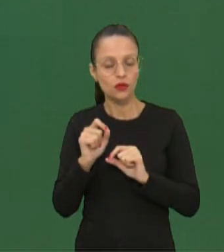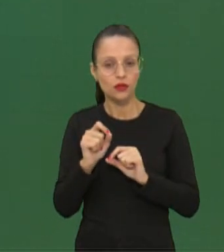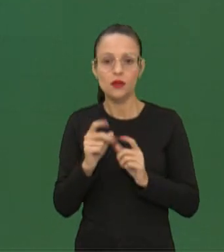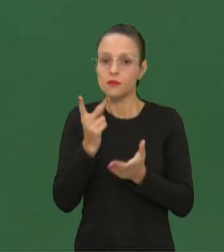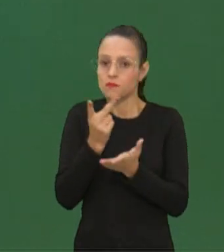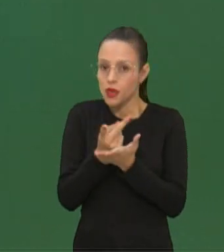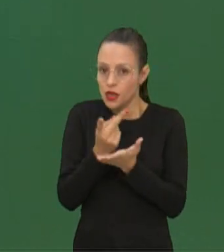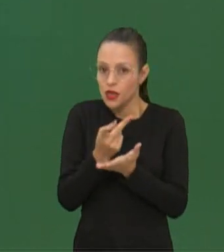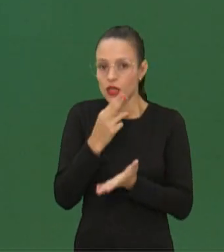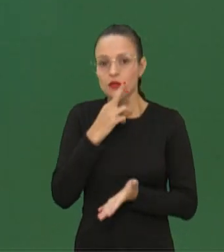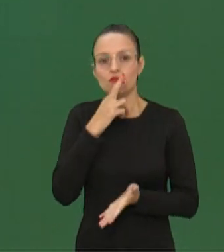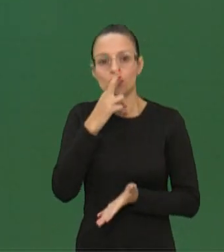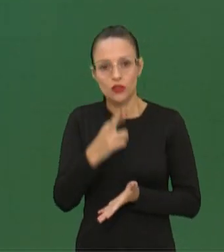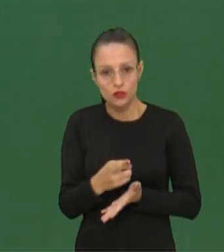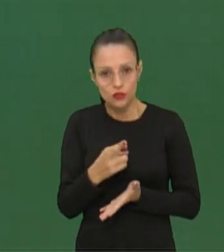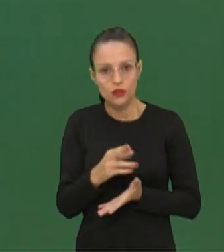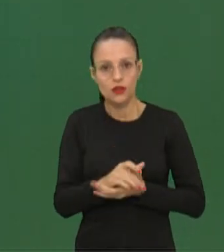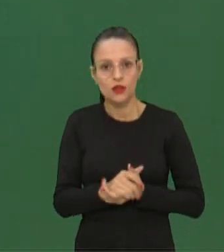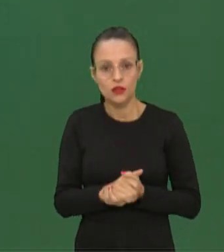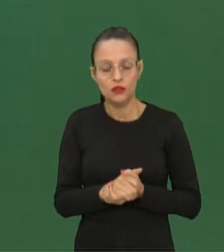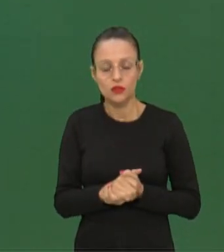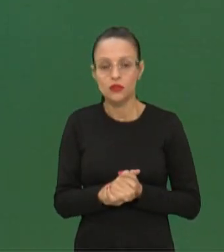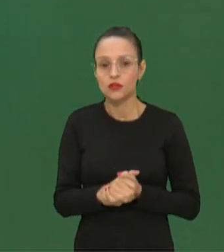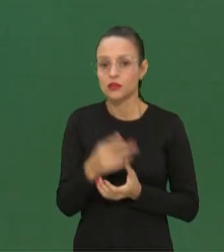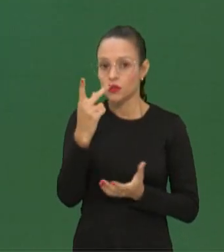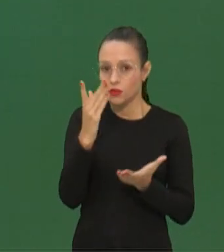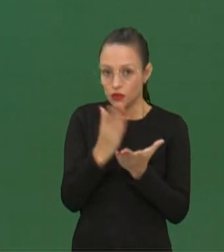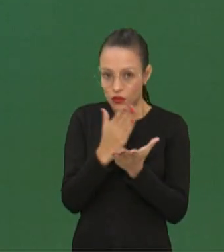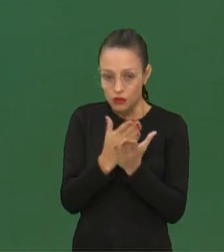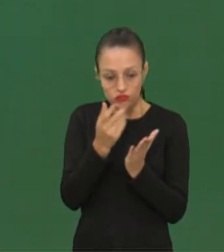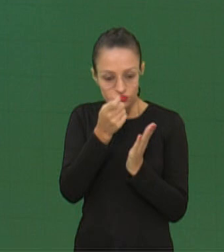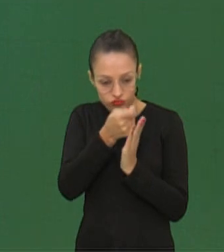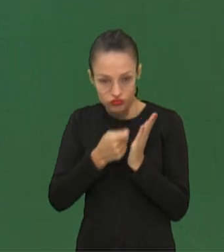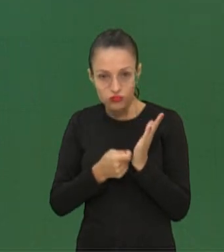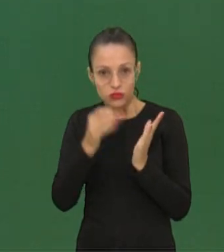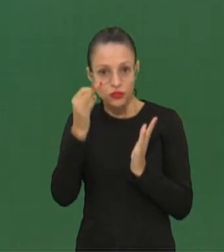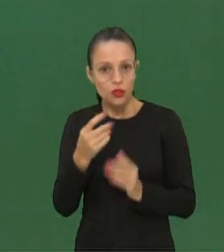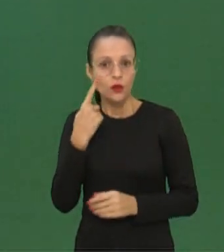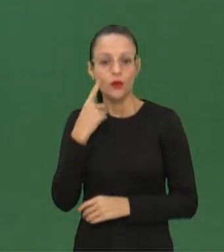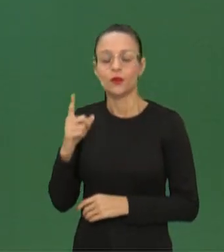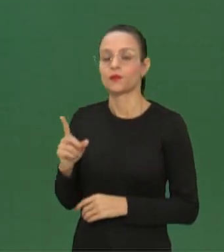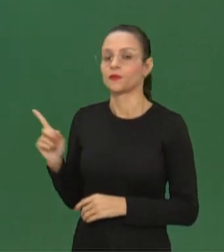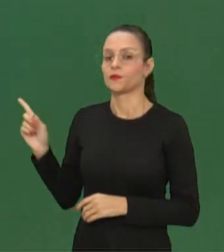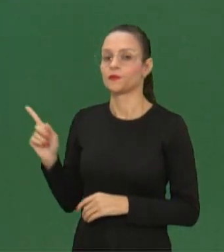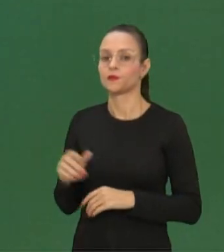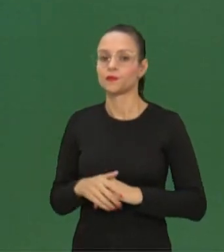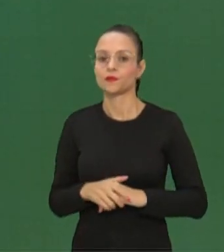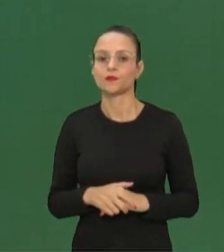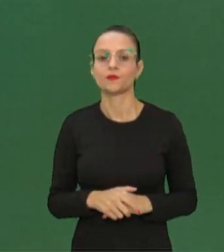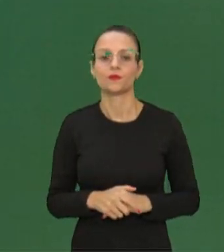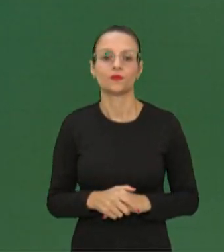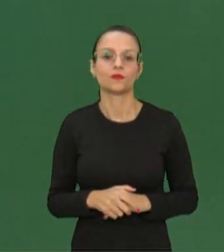no mesmo resultado. Se as operações que você fez no seu caderno estiverem corretas. Então, preste atenção lá. Certo?